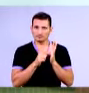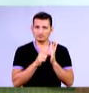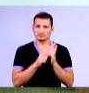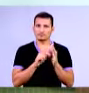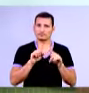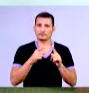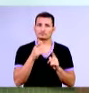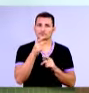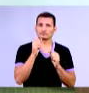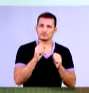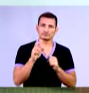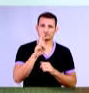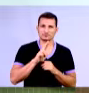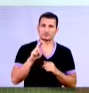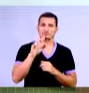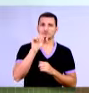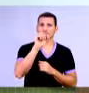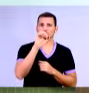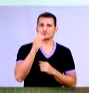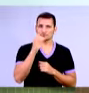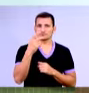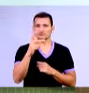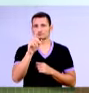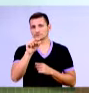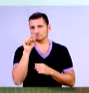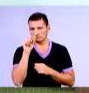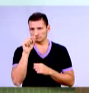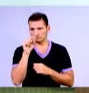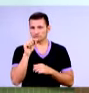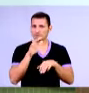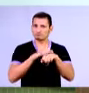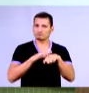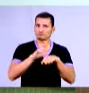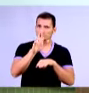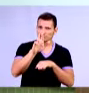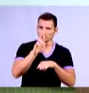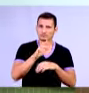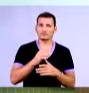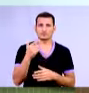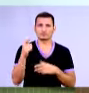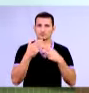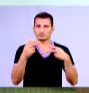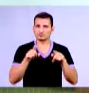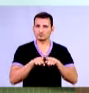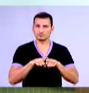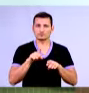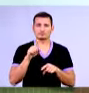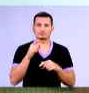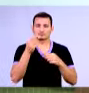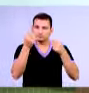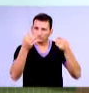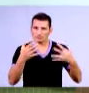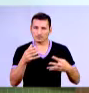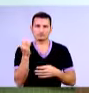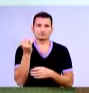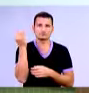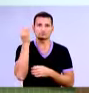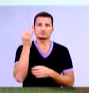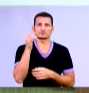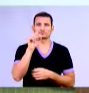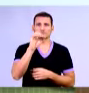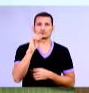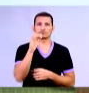pode utilizá-los no sistema operacional de sua preferência. Uma outra coisa que eu gostaria de destacar, que é muito importante com relação aos softwares